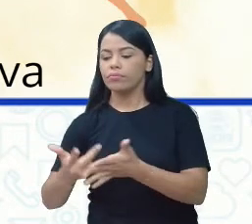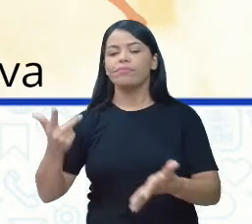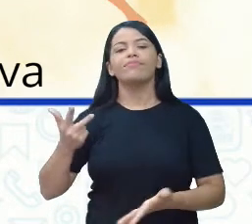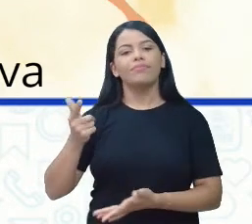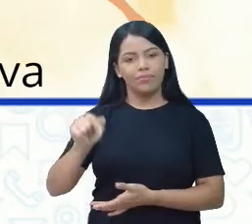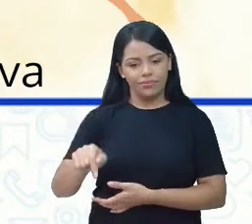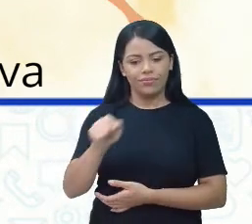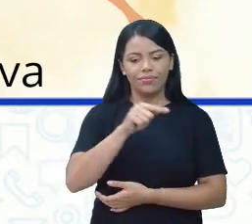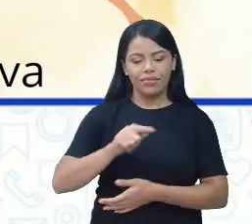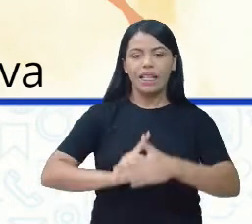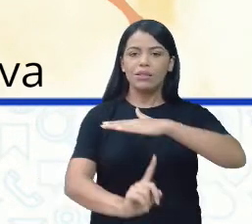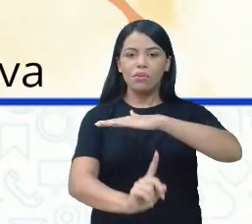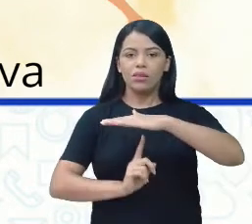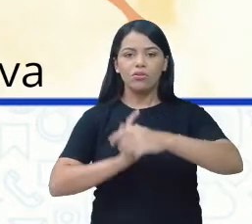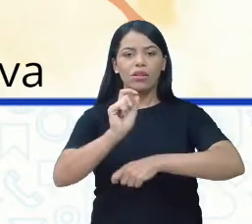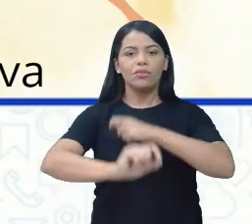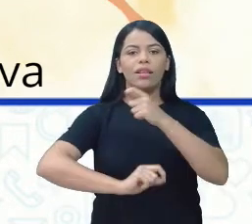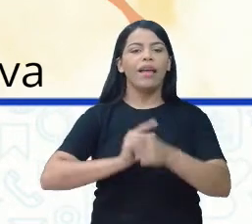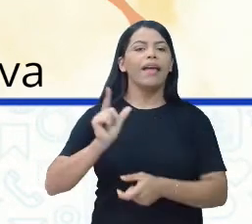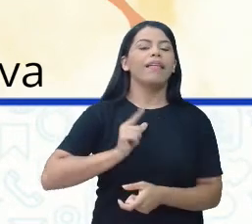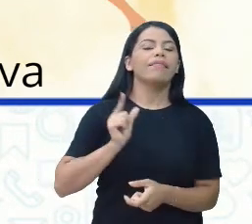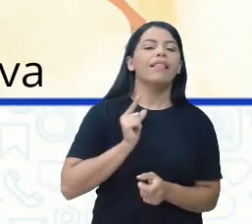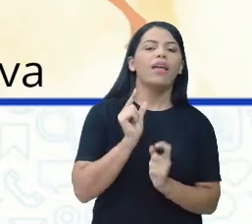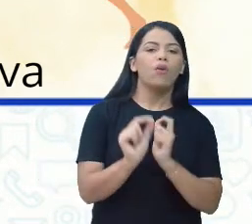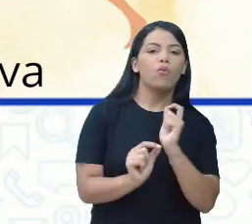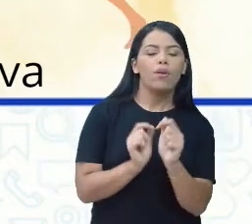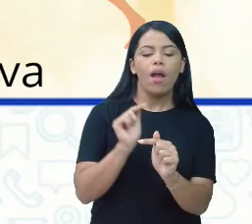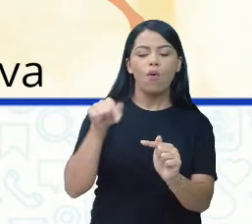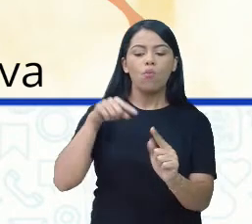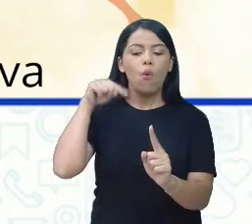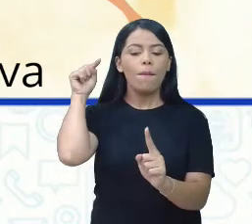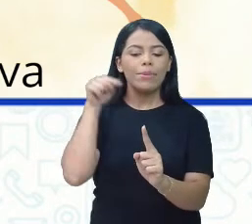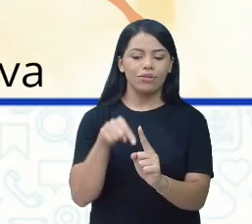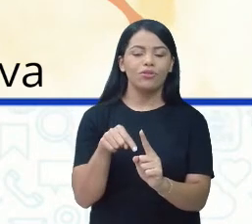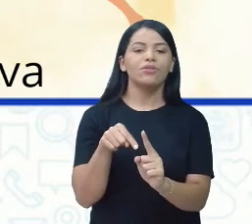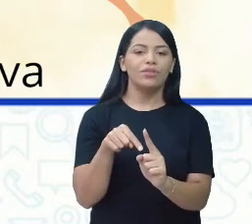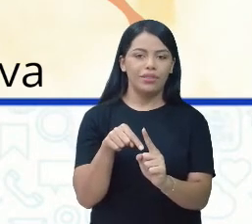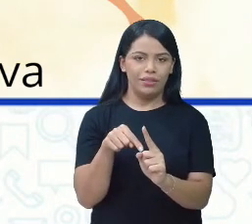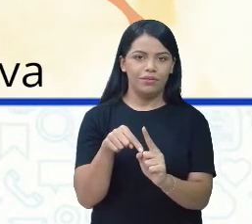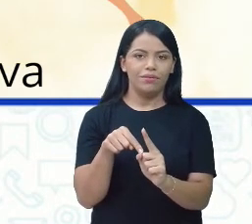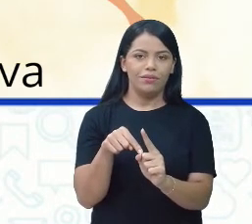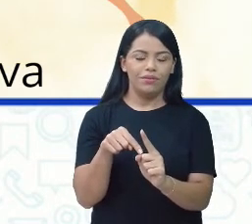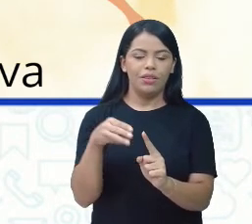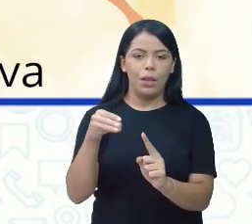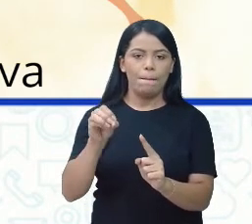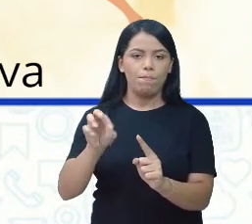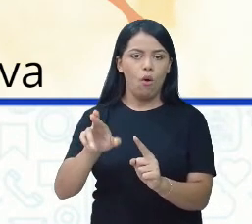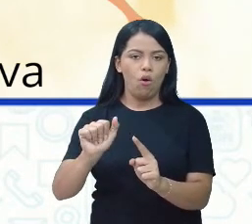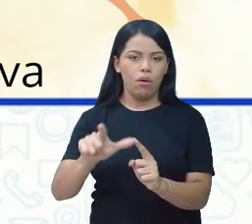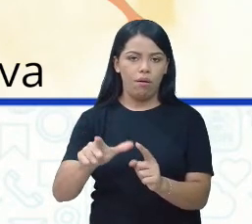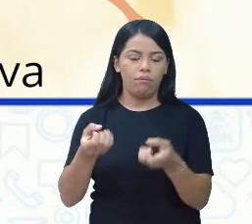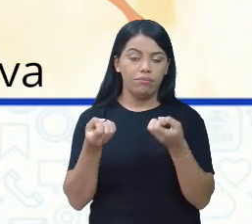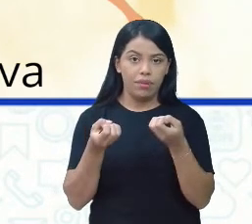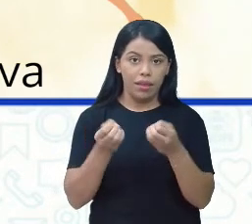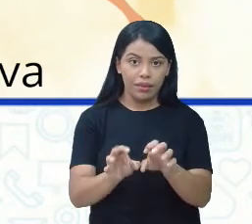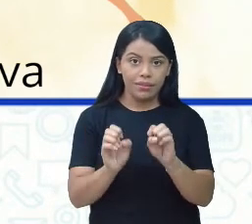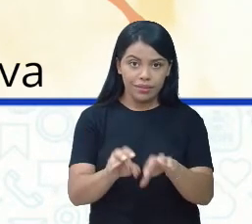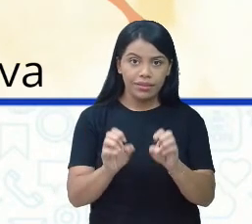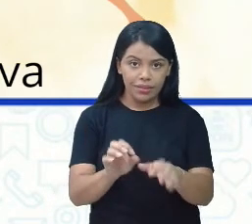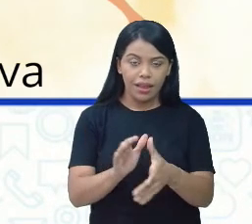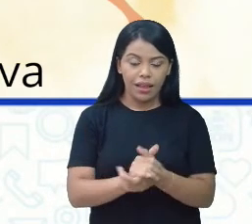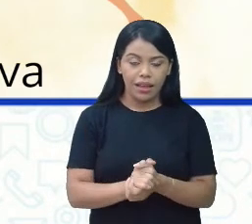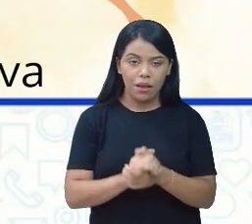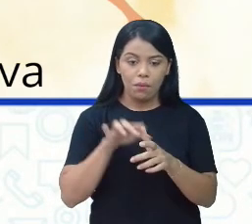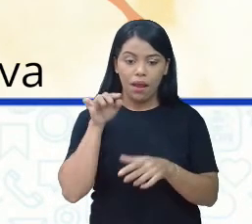acontecem a essas personagens, elas têm uma função moralizadora, que é dar um ensinamento